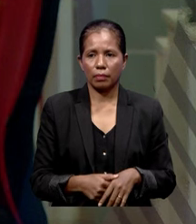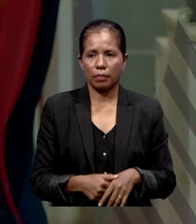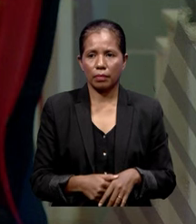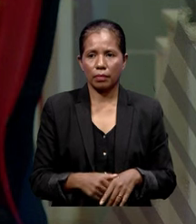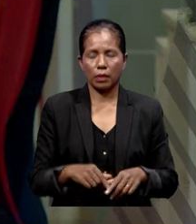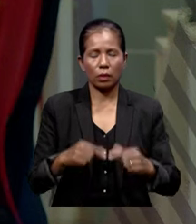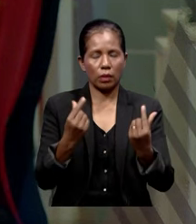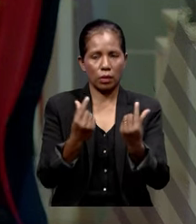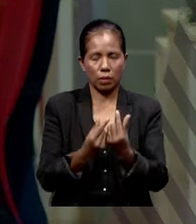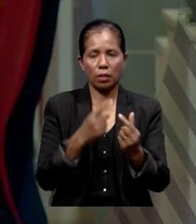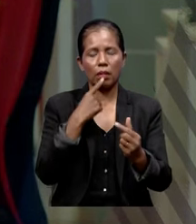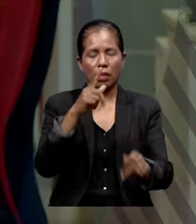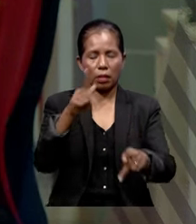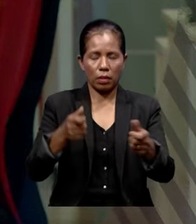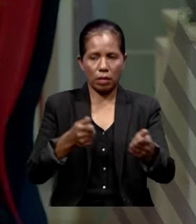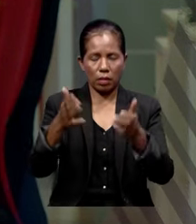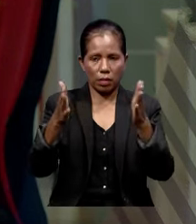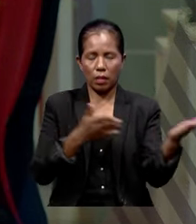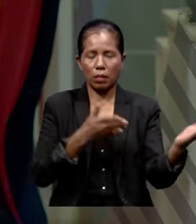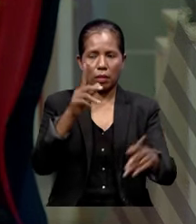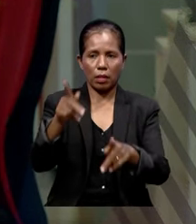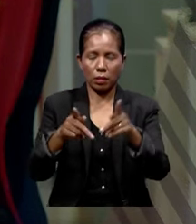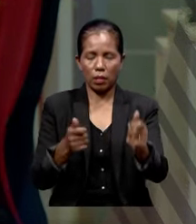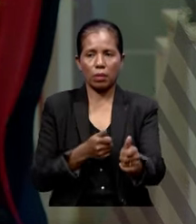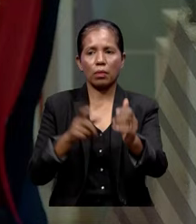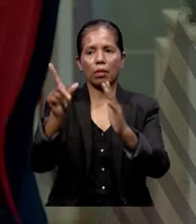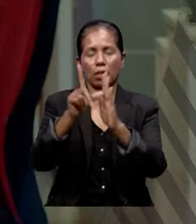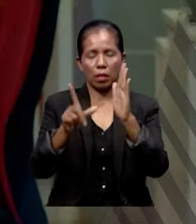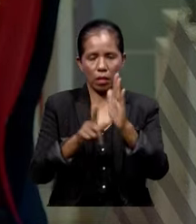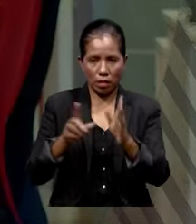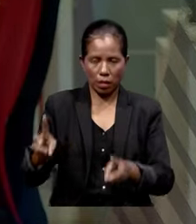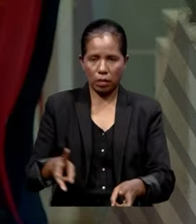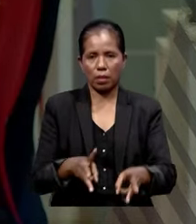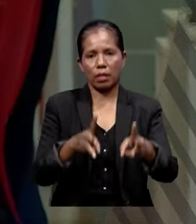Equipa conjunta apela para o condutor Sira tula passageiro tu ir lei conduta estrada.